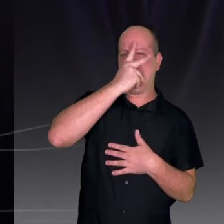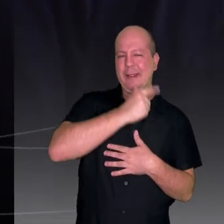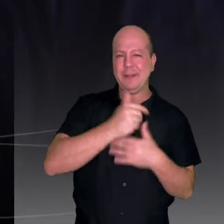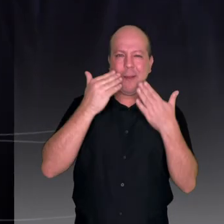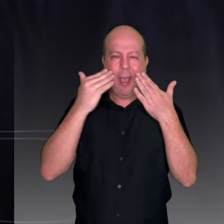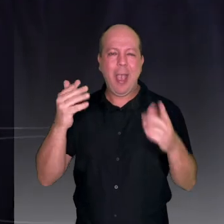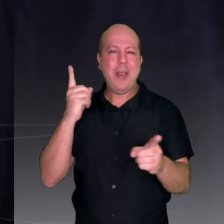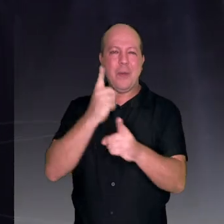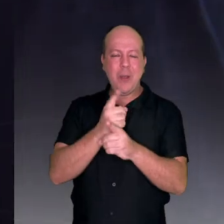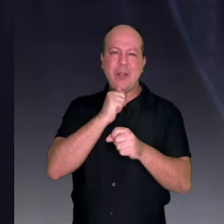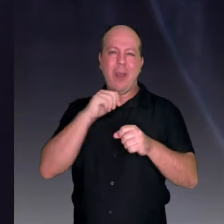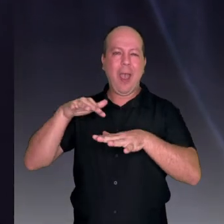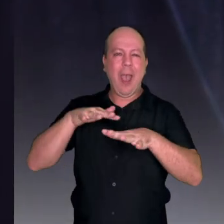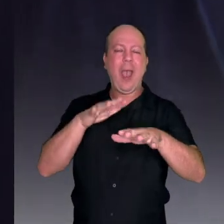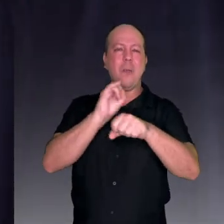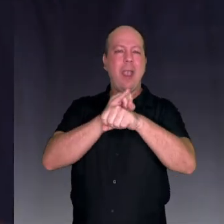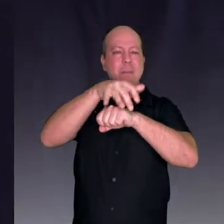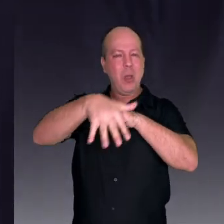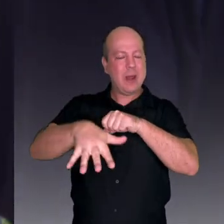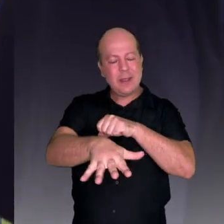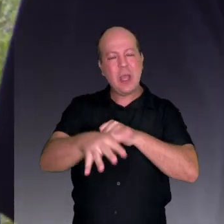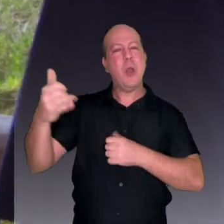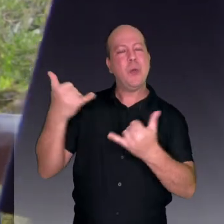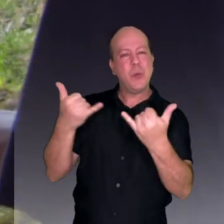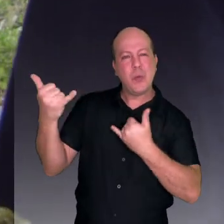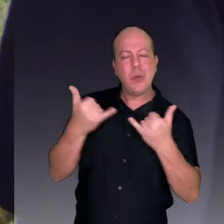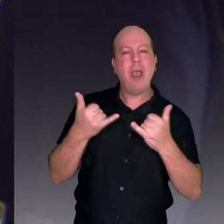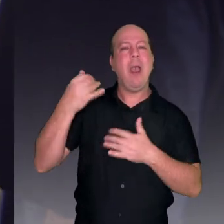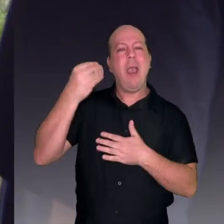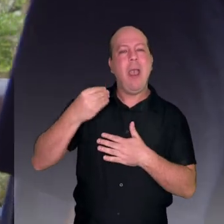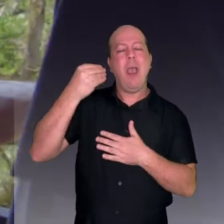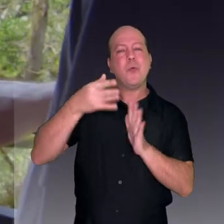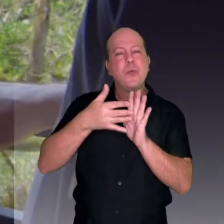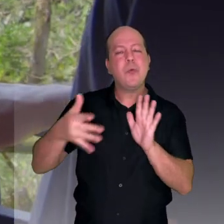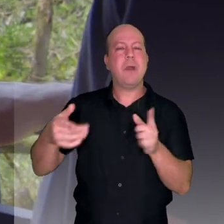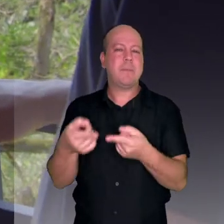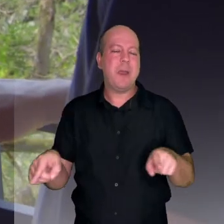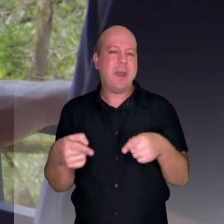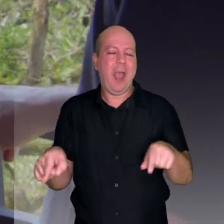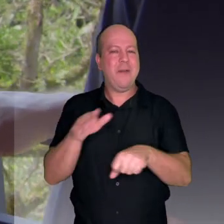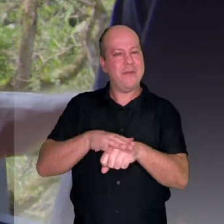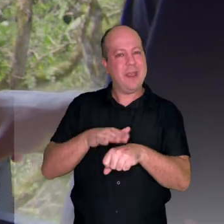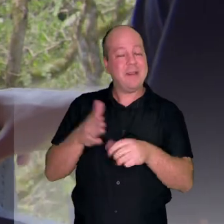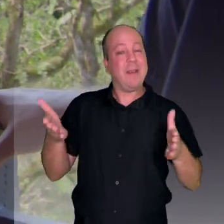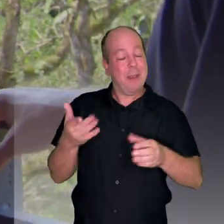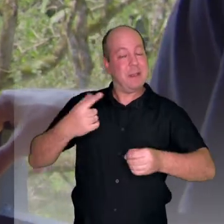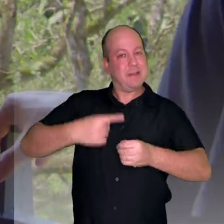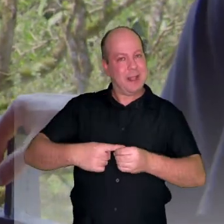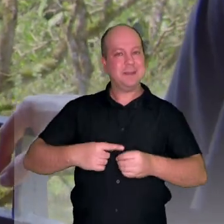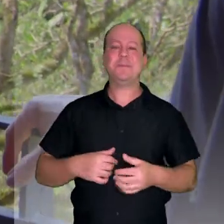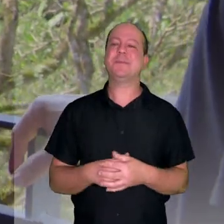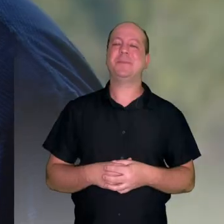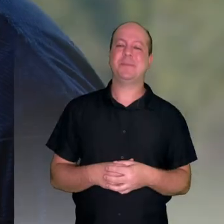incrível, diante do Encontro das Águas de Iporanga, para que você contasse um pouco para a gente sobre esse repertório incrível que você bolou para cá, para